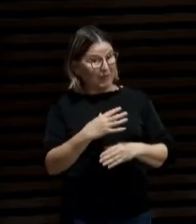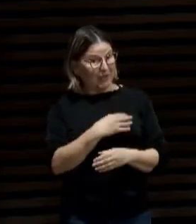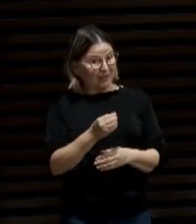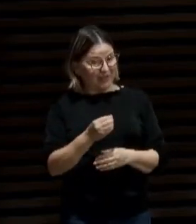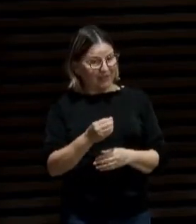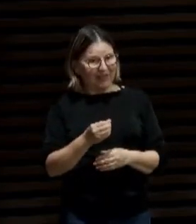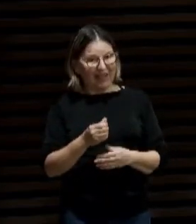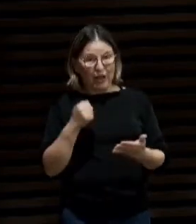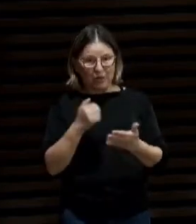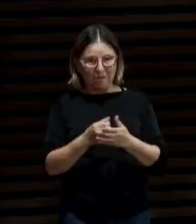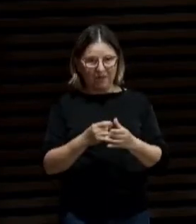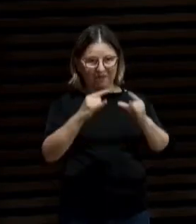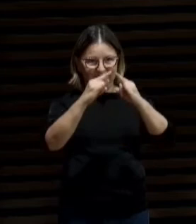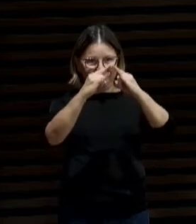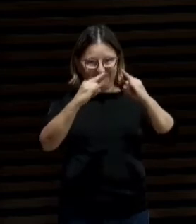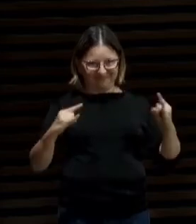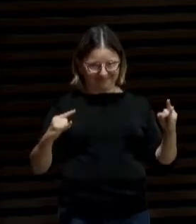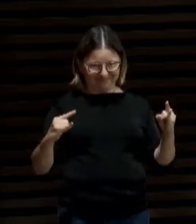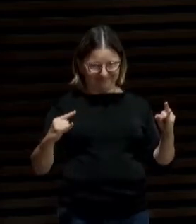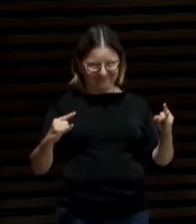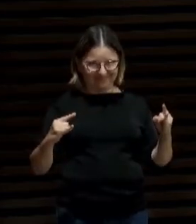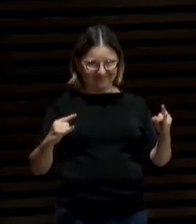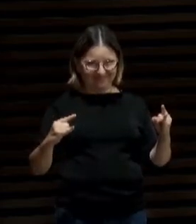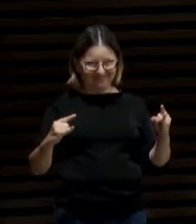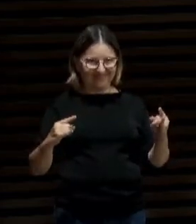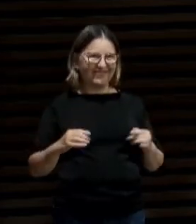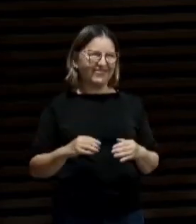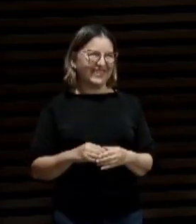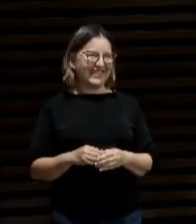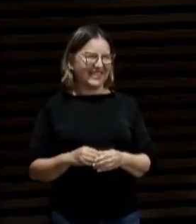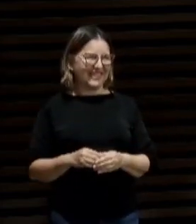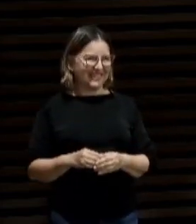3x3, sabe? Mas daí eu comprei aquela de montar. Nossa, aquilo é